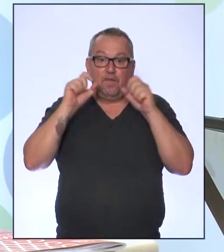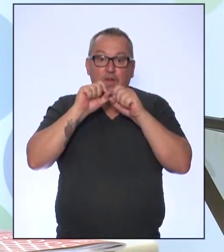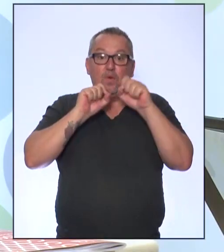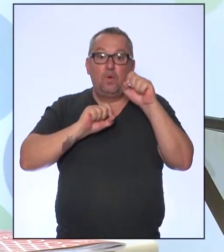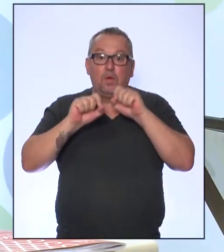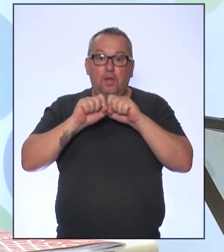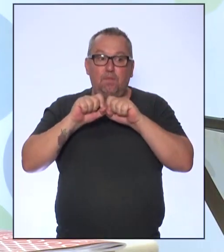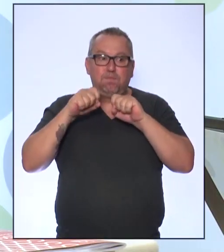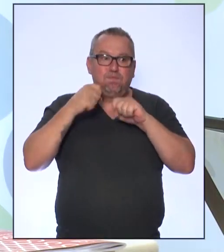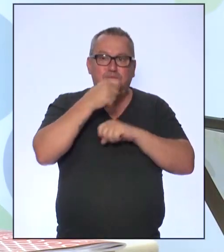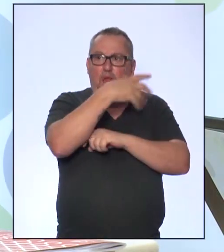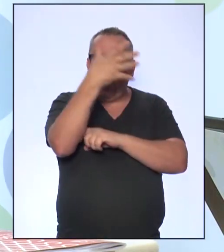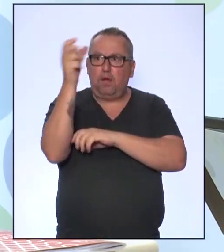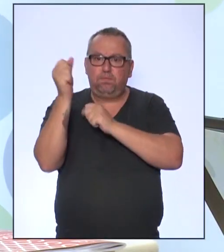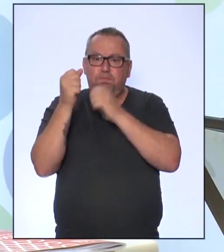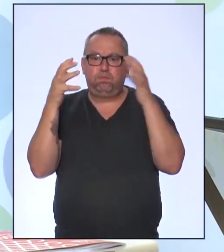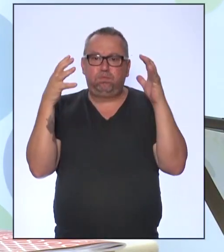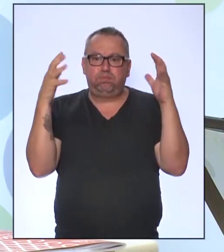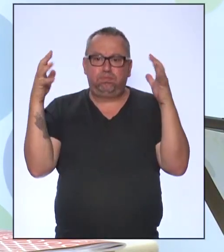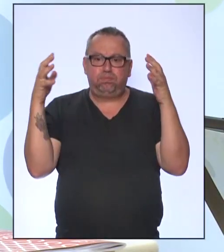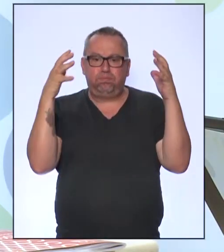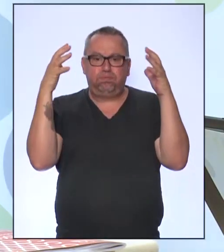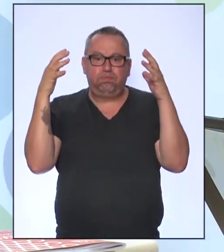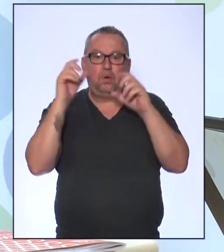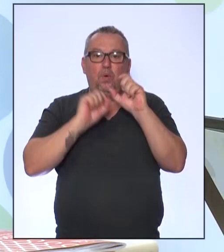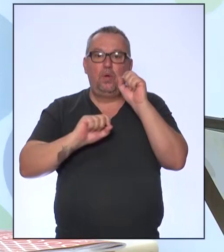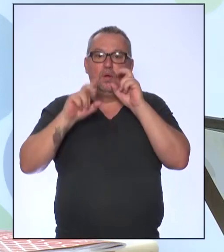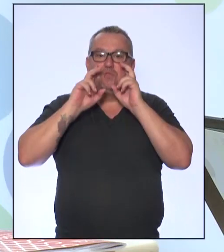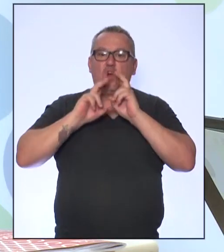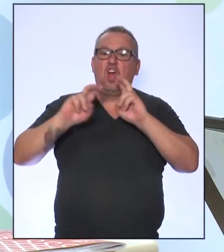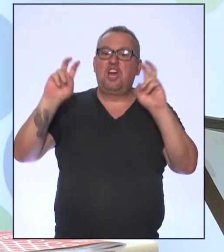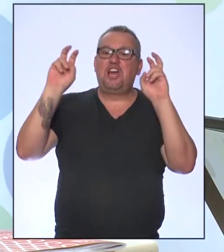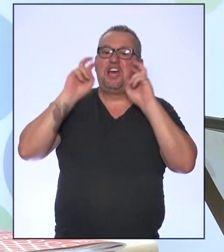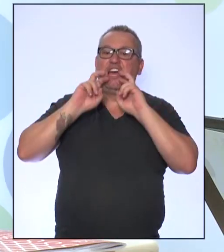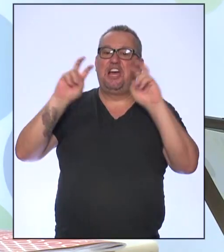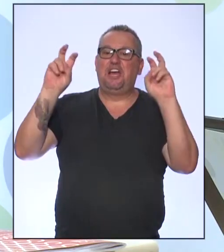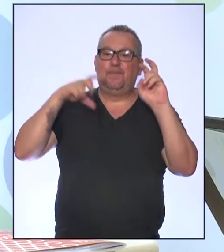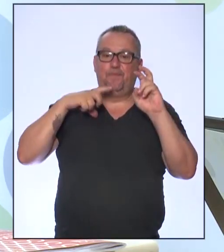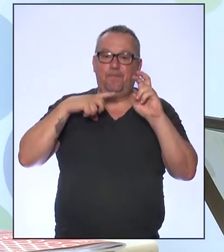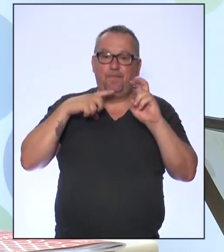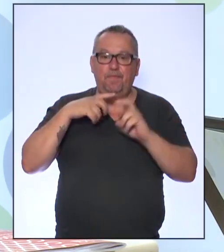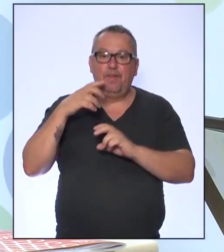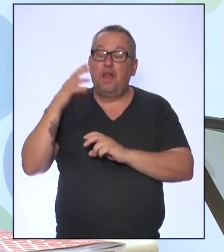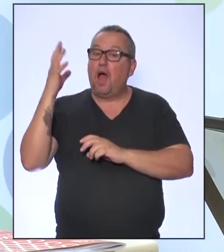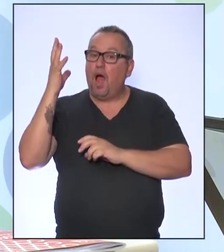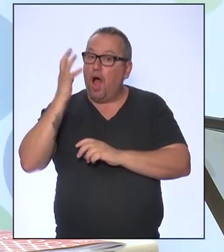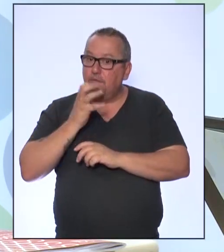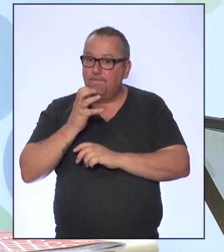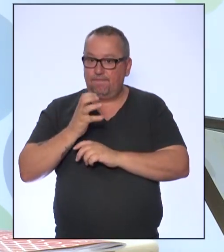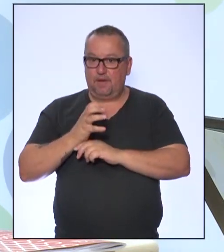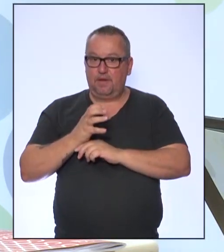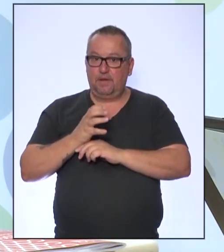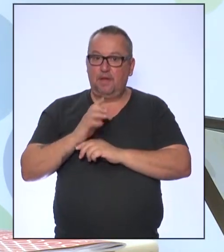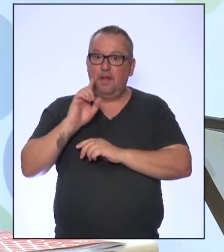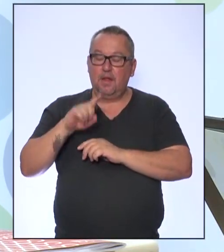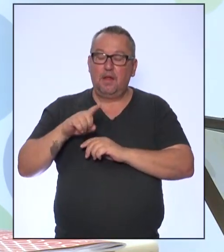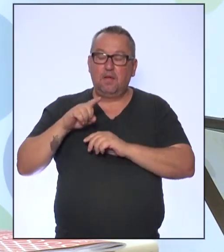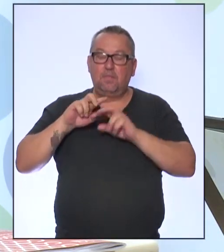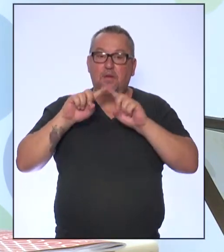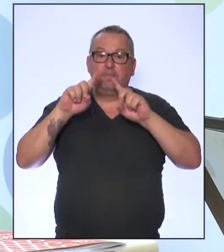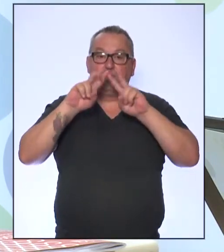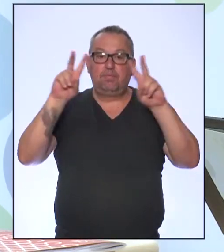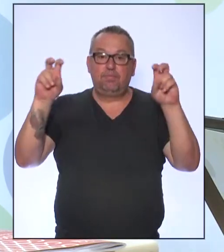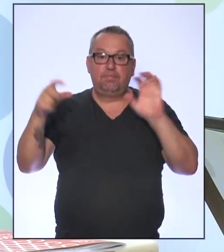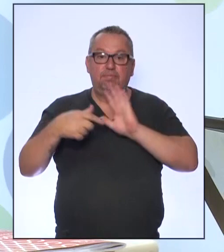inteira tremer de urros de raiva. Então, ele tem uma expressão de raiva, certo? Raiva é o quê? É uma expressão que as